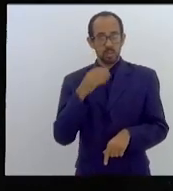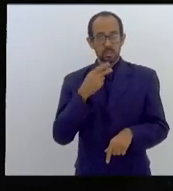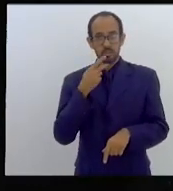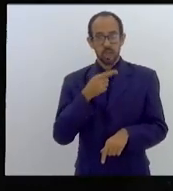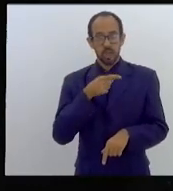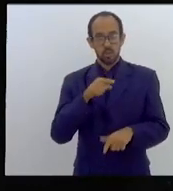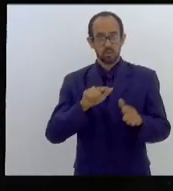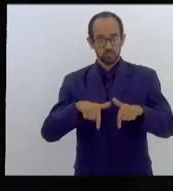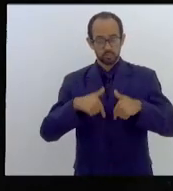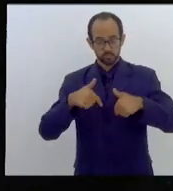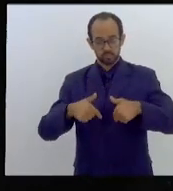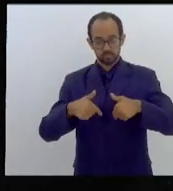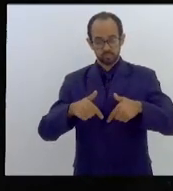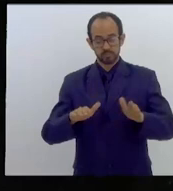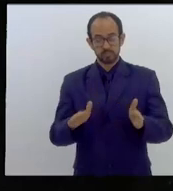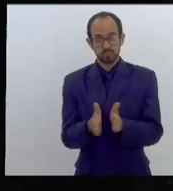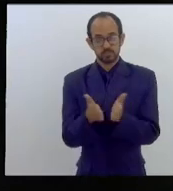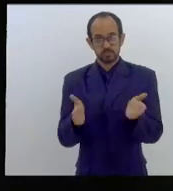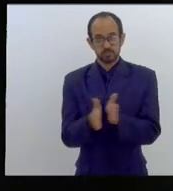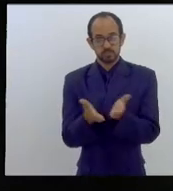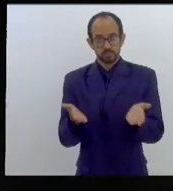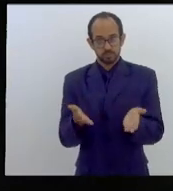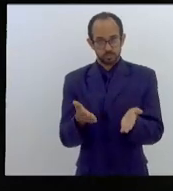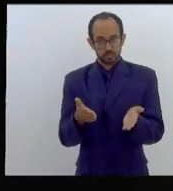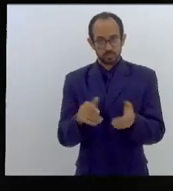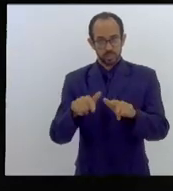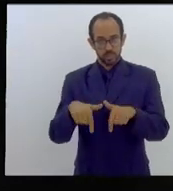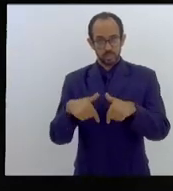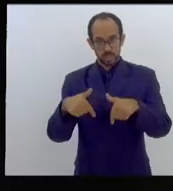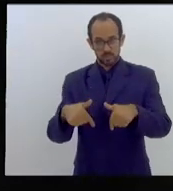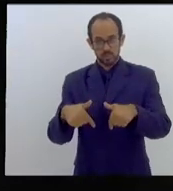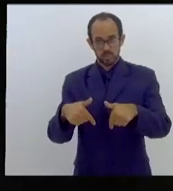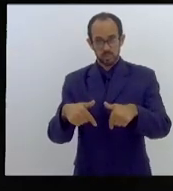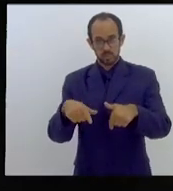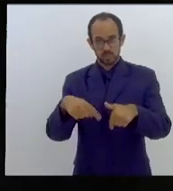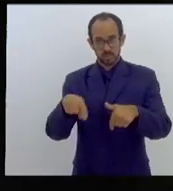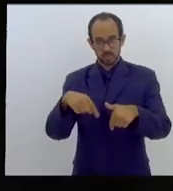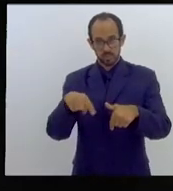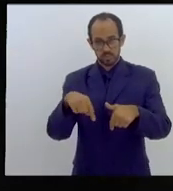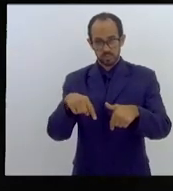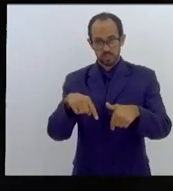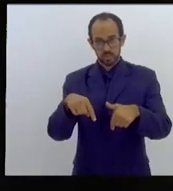do enfrentamento à pobreza. As ações